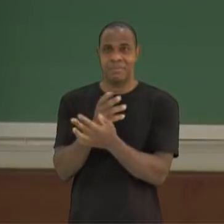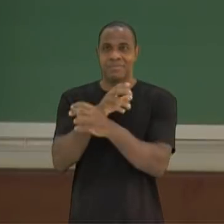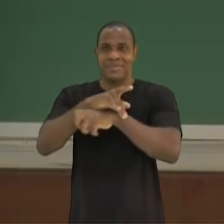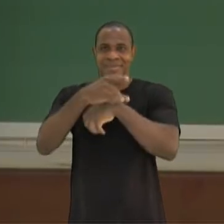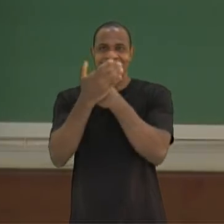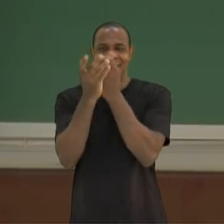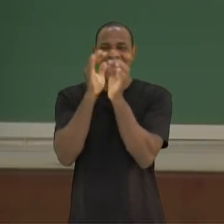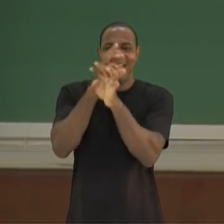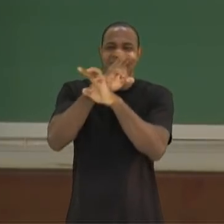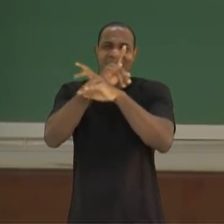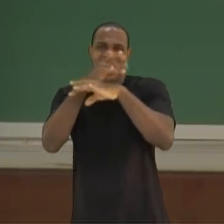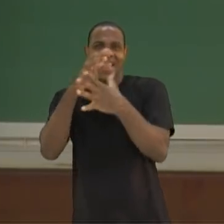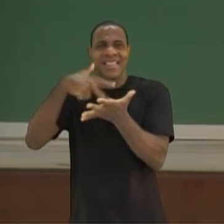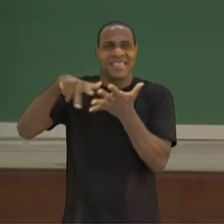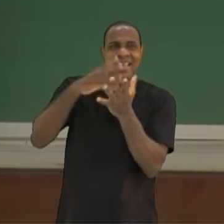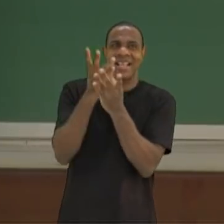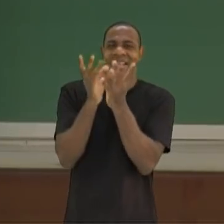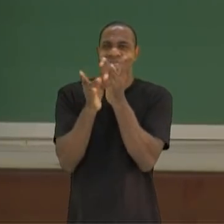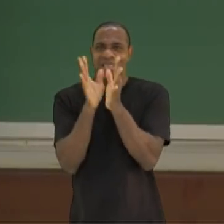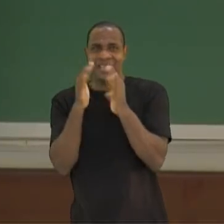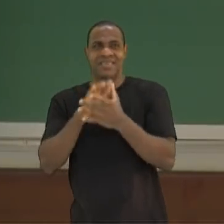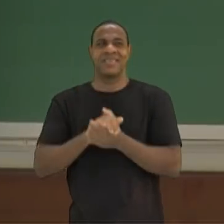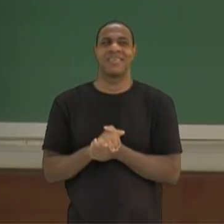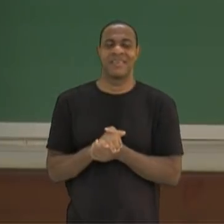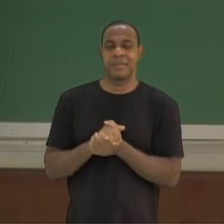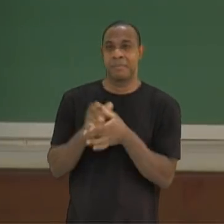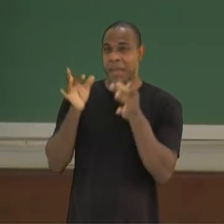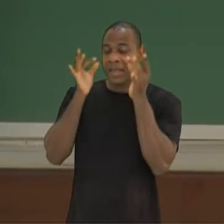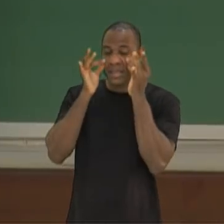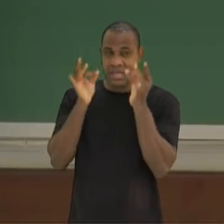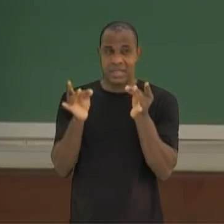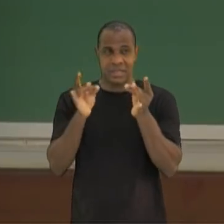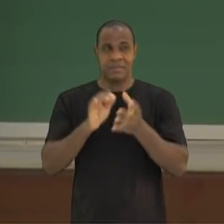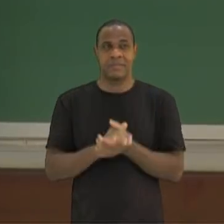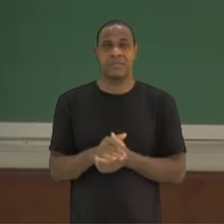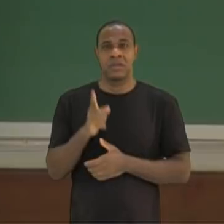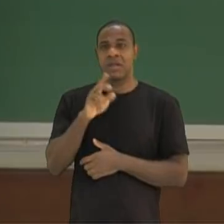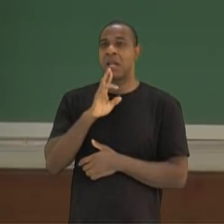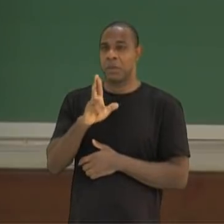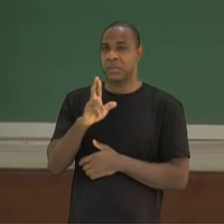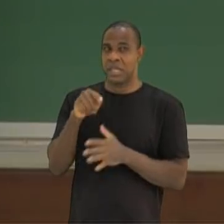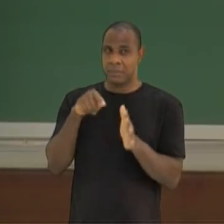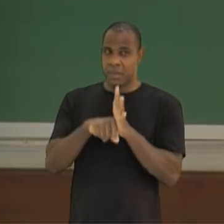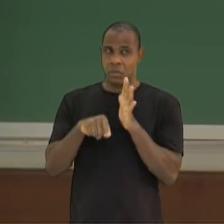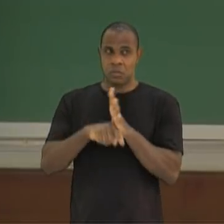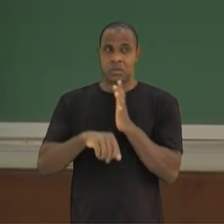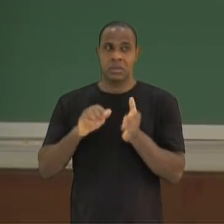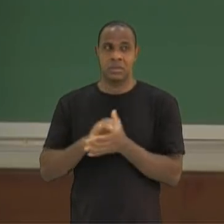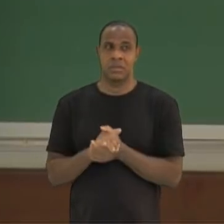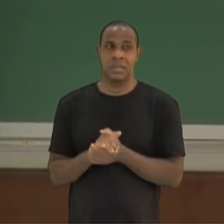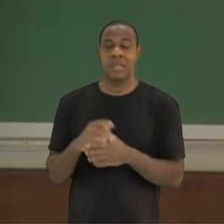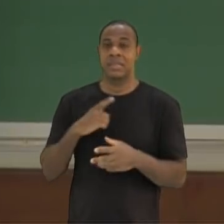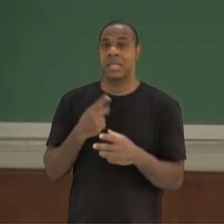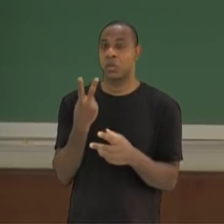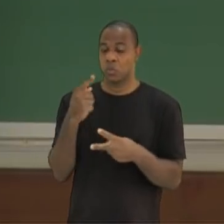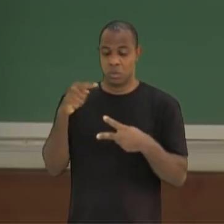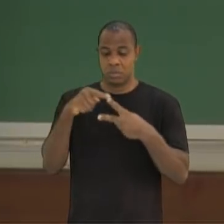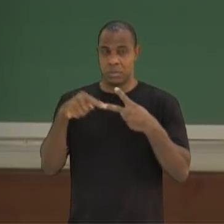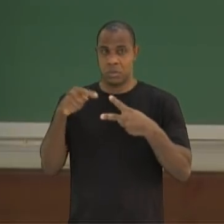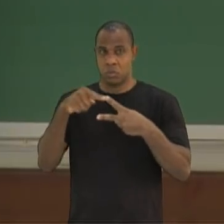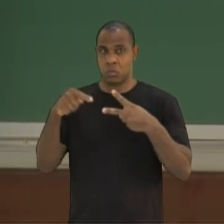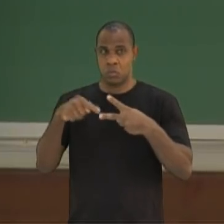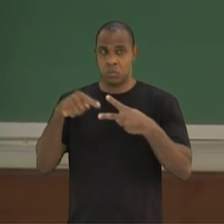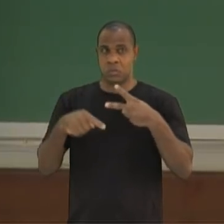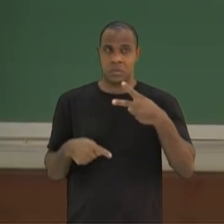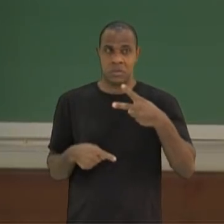né? Certo? Então, vamos lá. Então, presta atenção, agora você vai responder as perguntas. Então, eu tenho aqui duas perguntinhas para